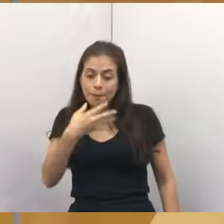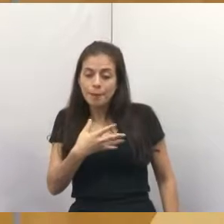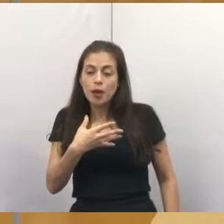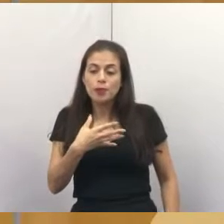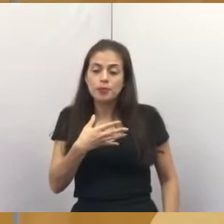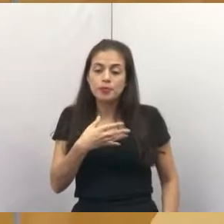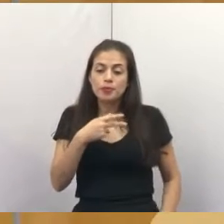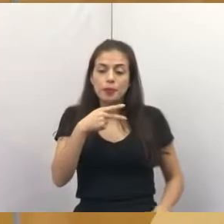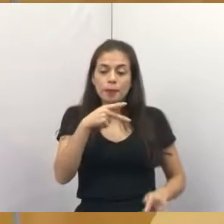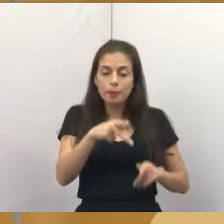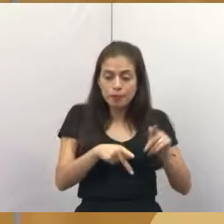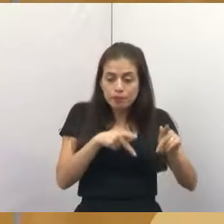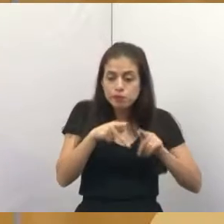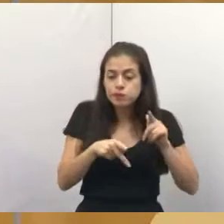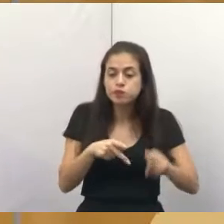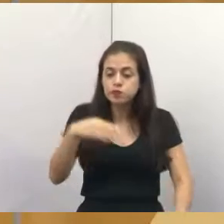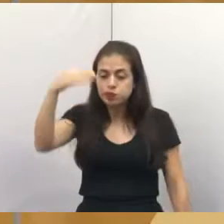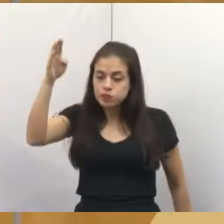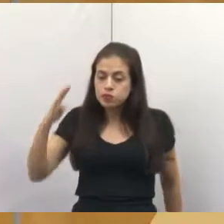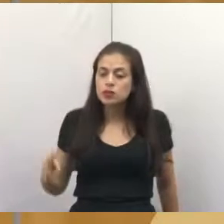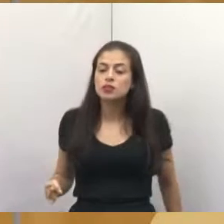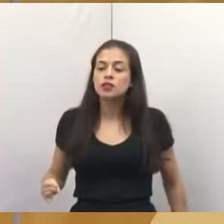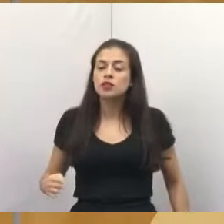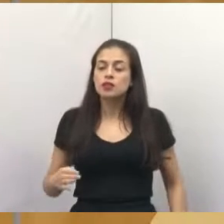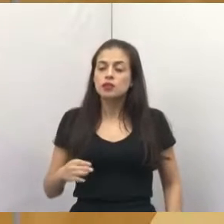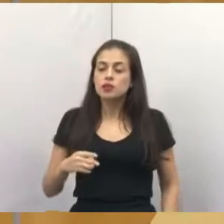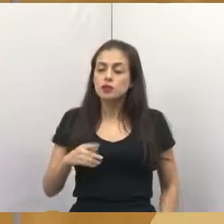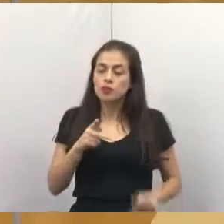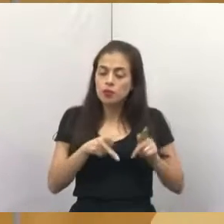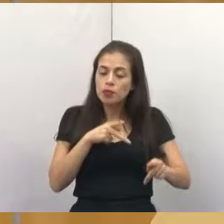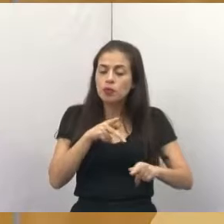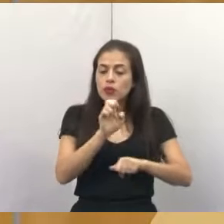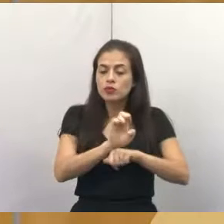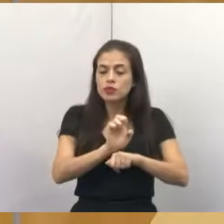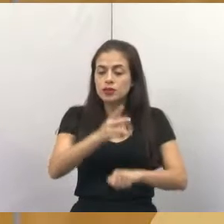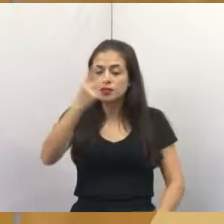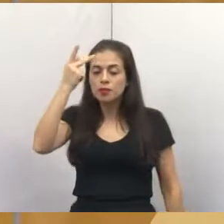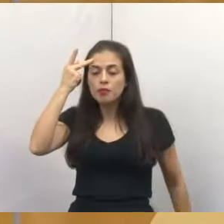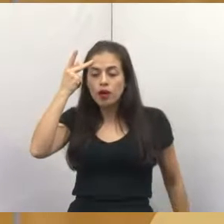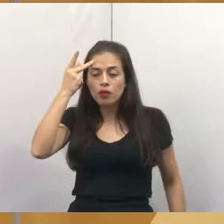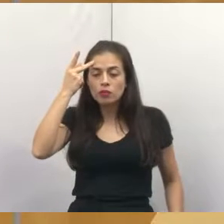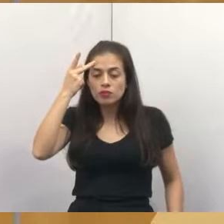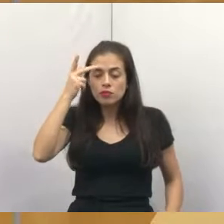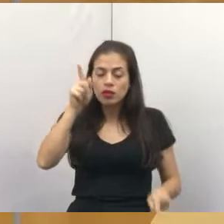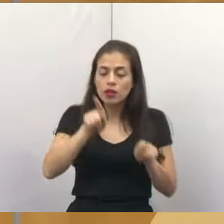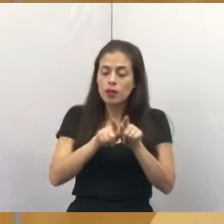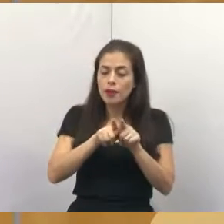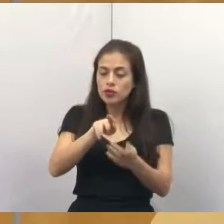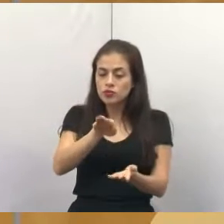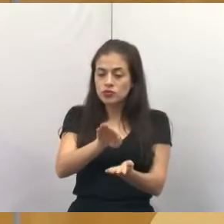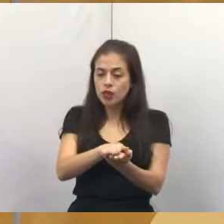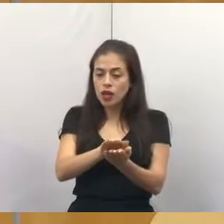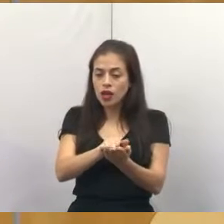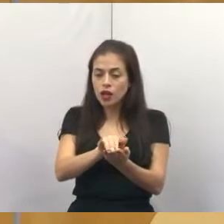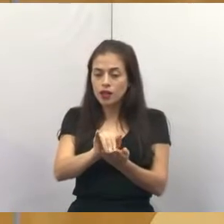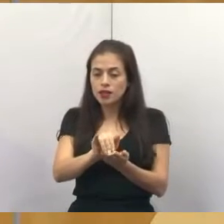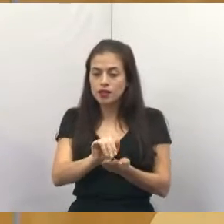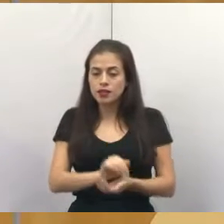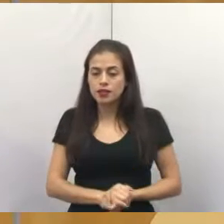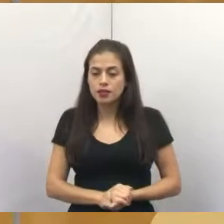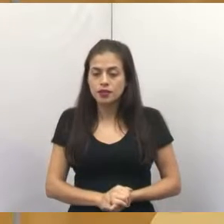brasileiro, para o povo do estado de São Paulo e para o povo de Jacareí. E é nesse sentido que